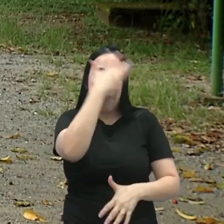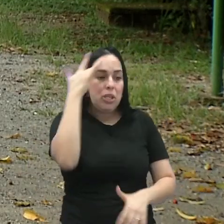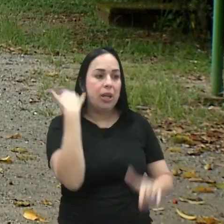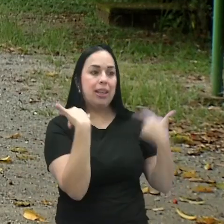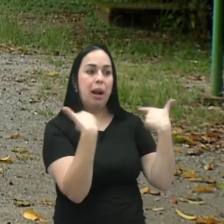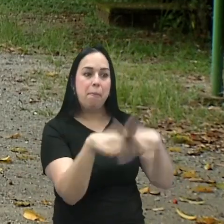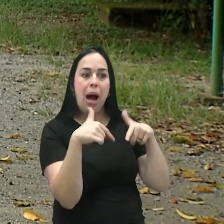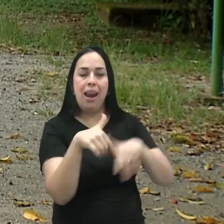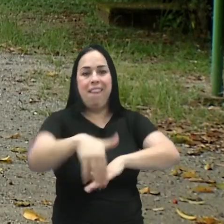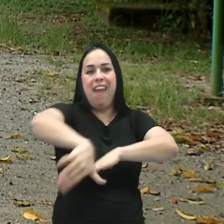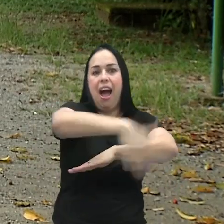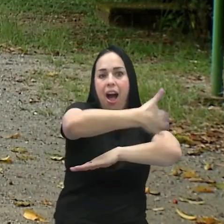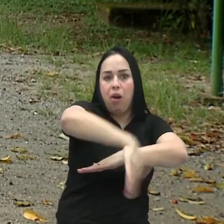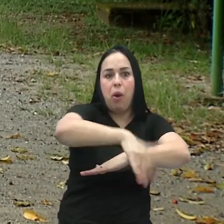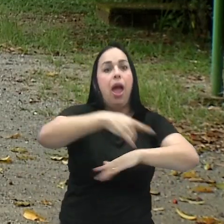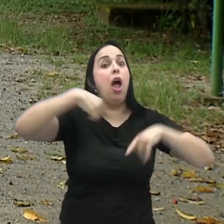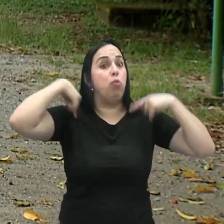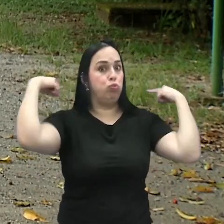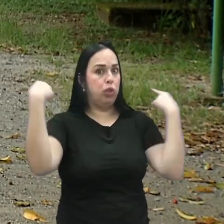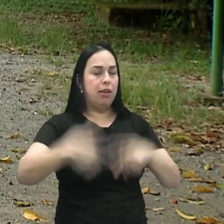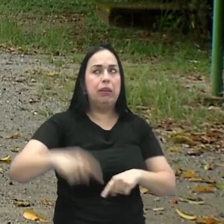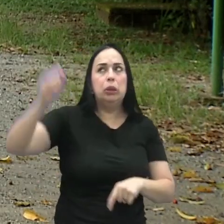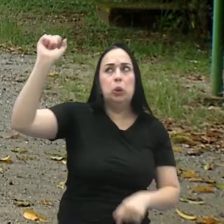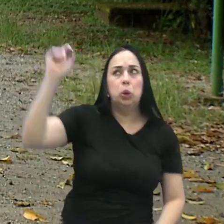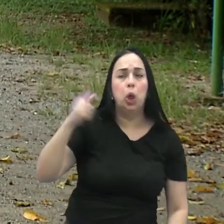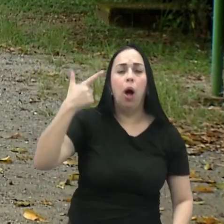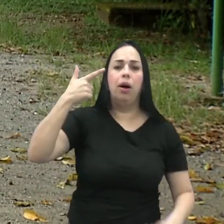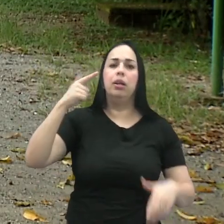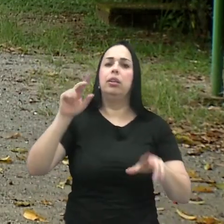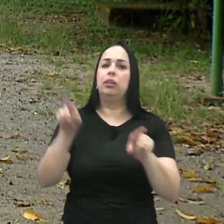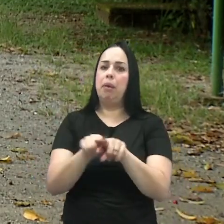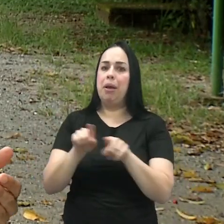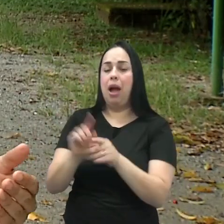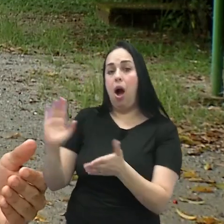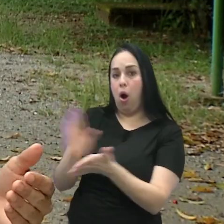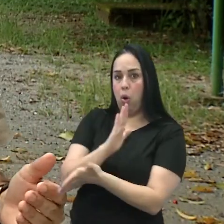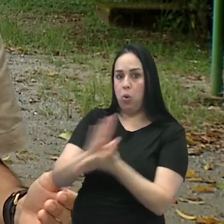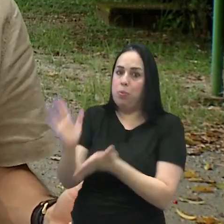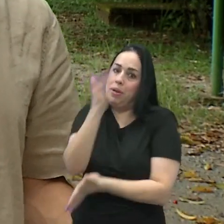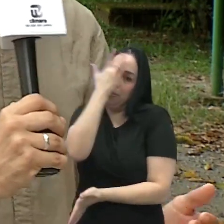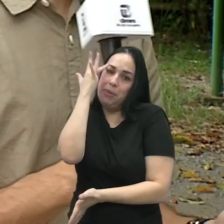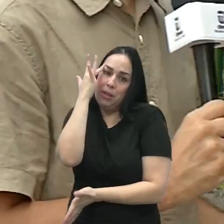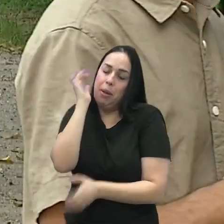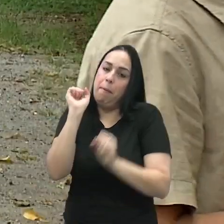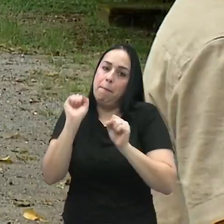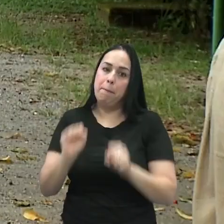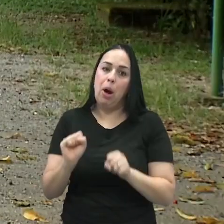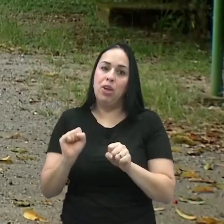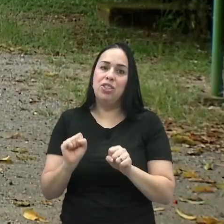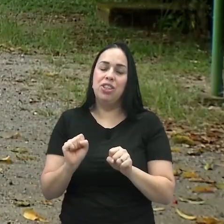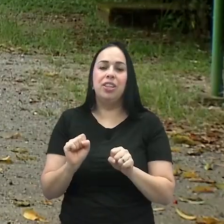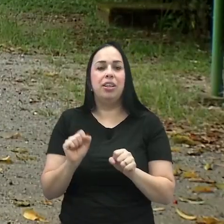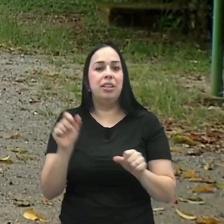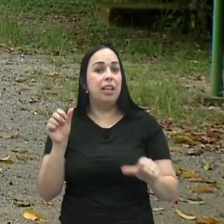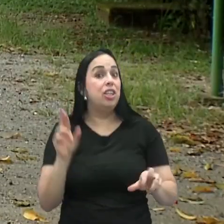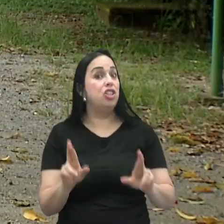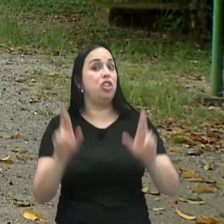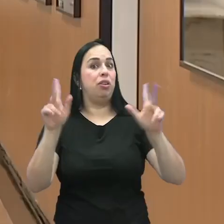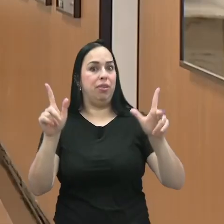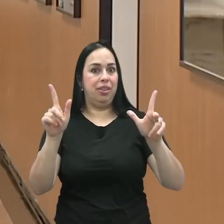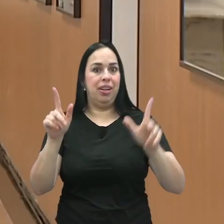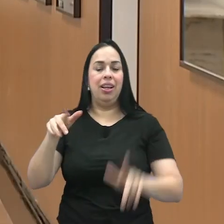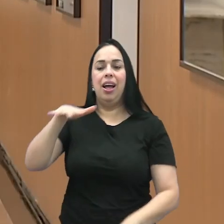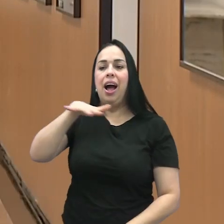quem trabalha nas ruas, um desafio diário. Enquanto isso, outras pessoas podem simplesmente sair dessa